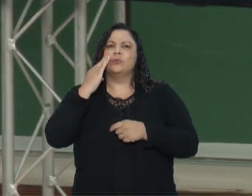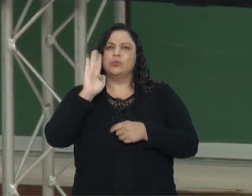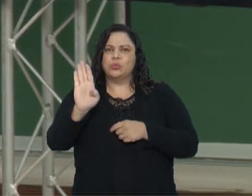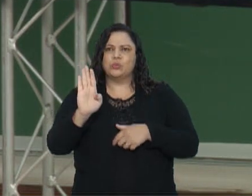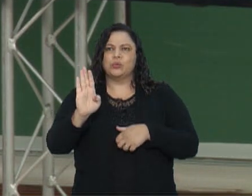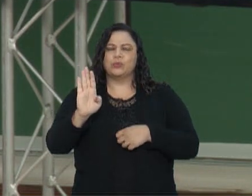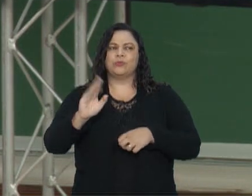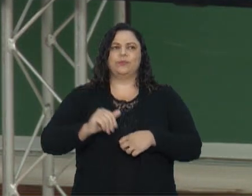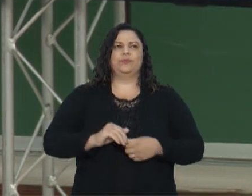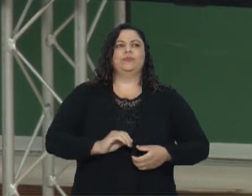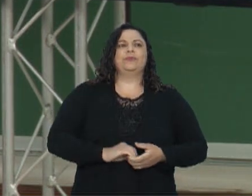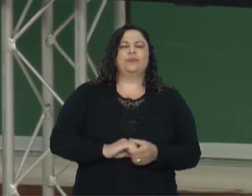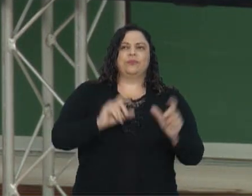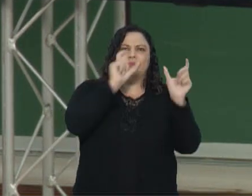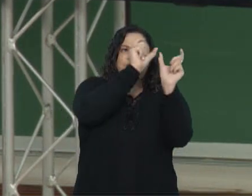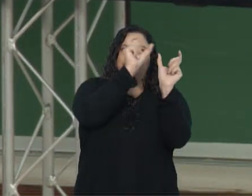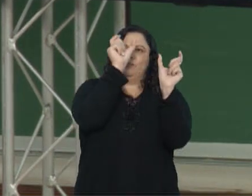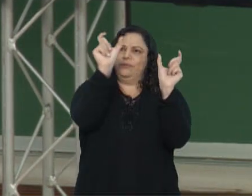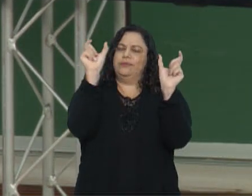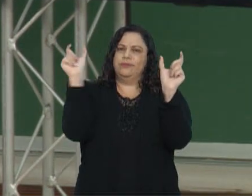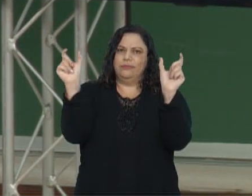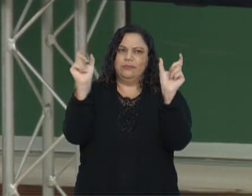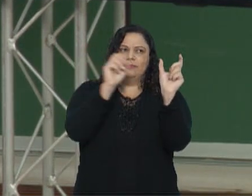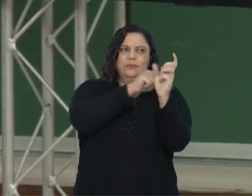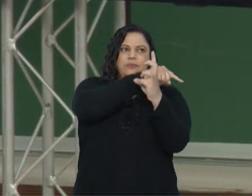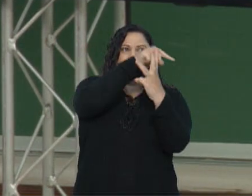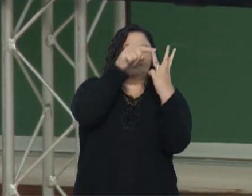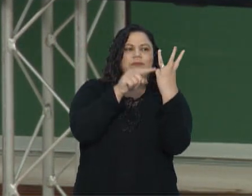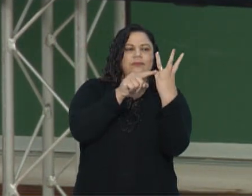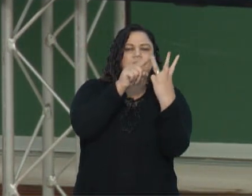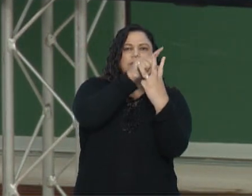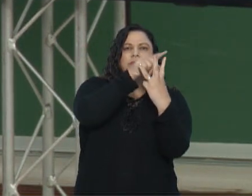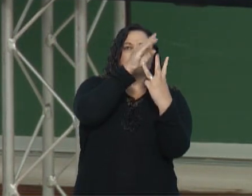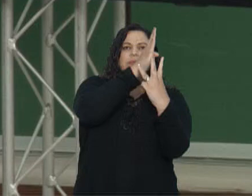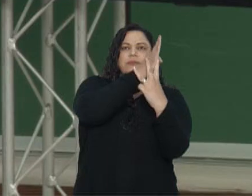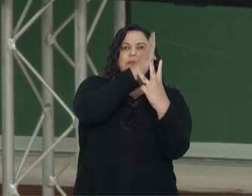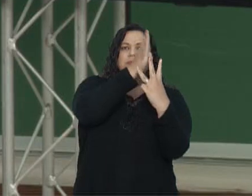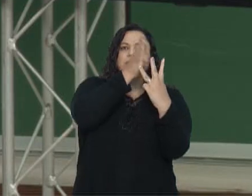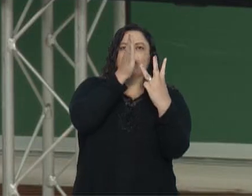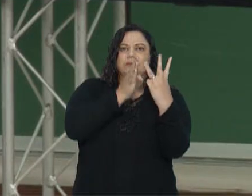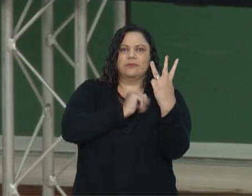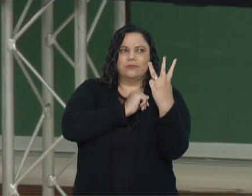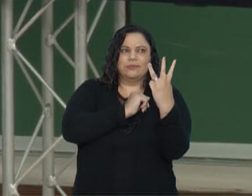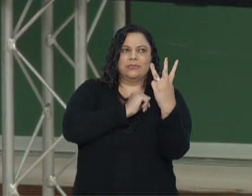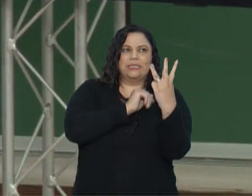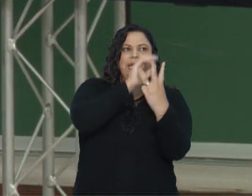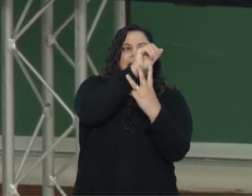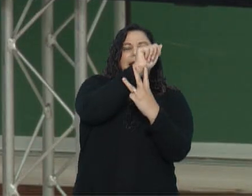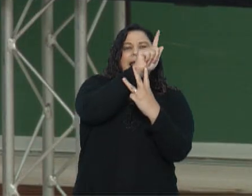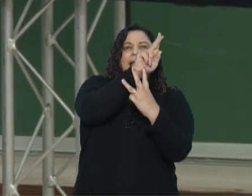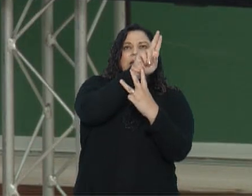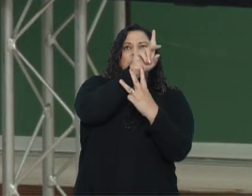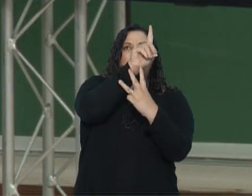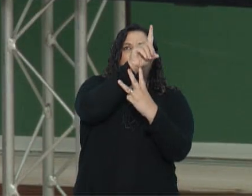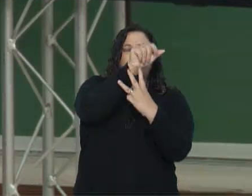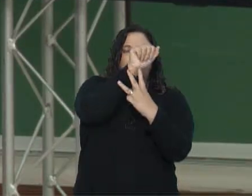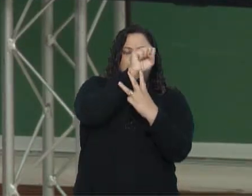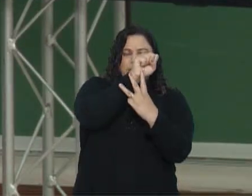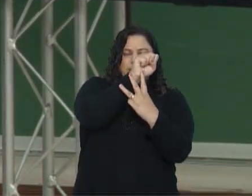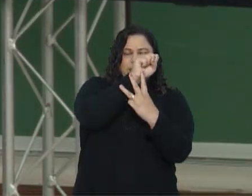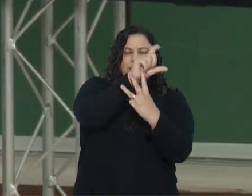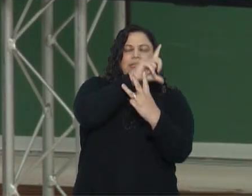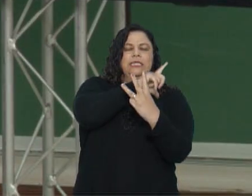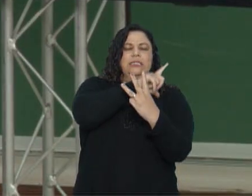palavras esdrújulas, vale? Pois bem, empezamos por las agudas. Agudas, aquelas que são, que têm